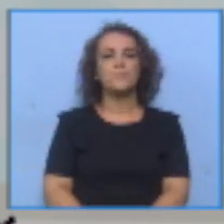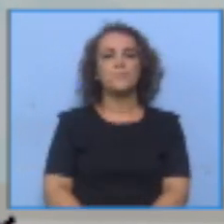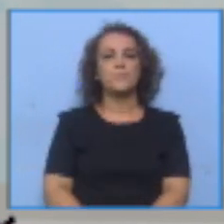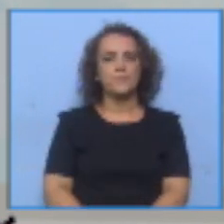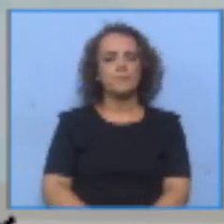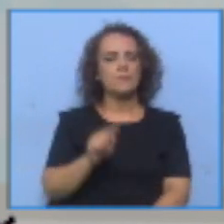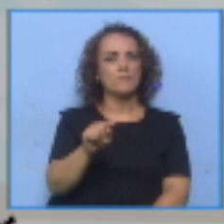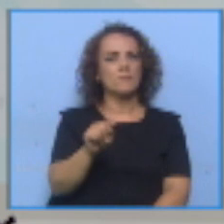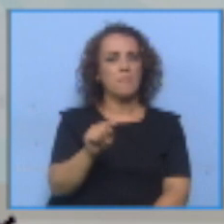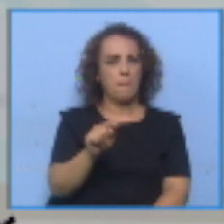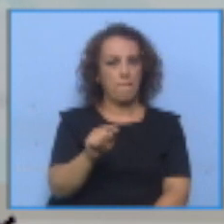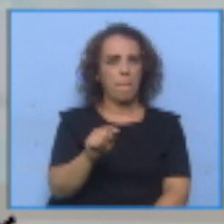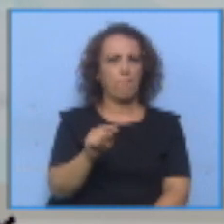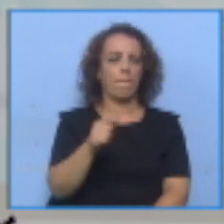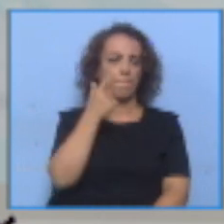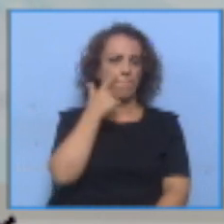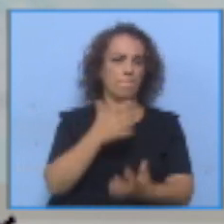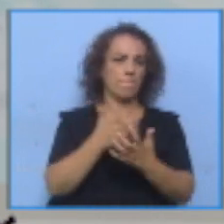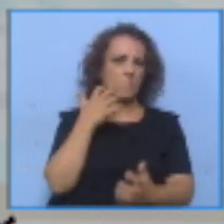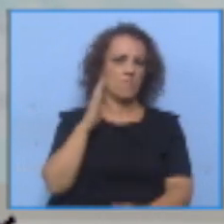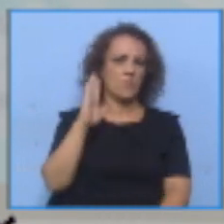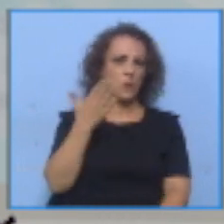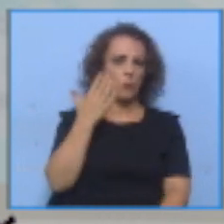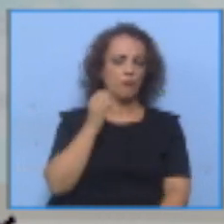questão que mais é acentuada é à volta